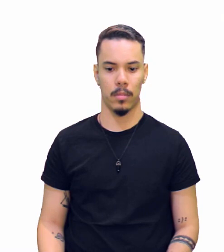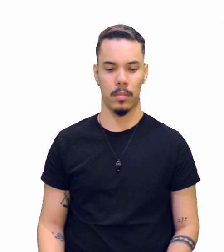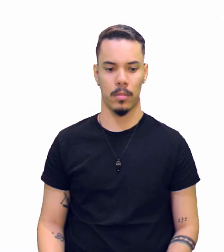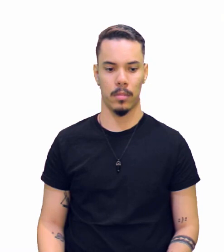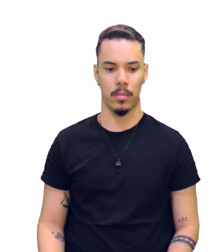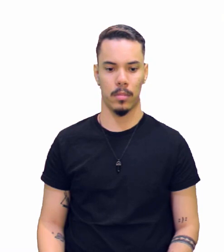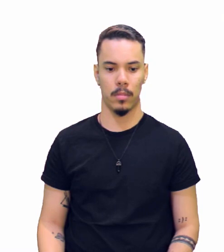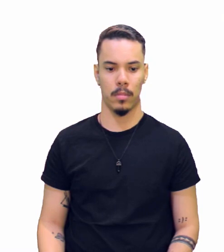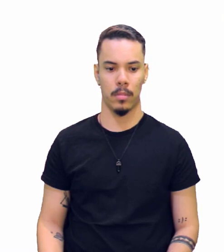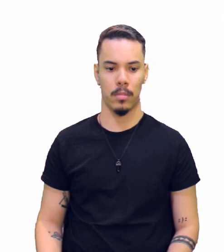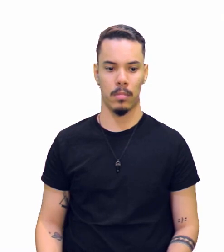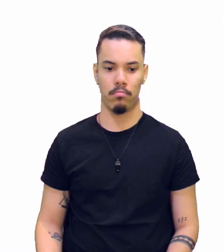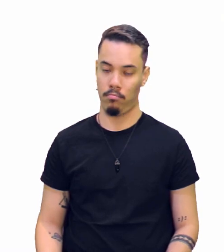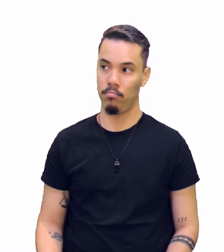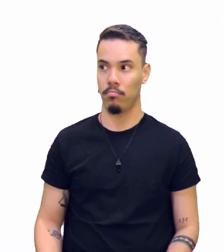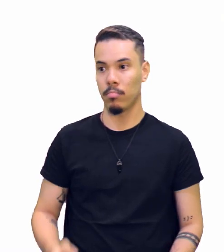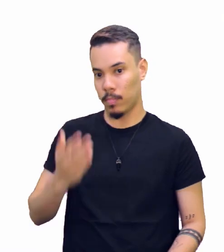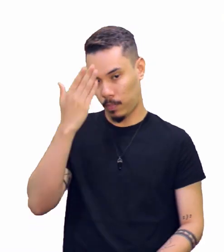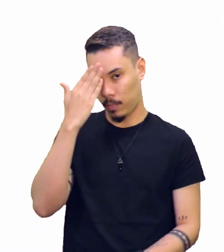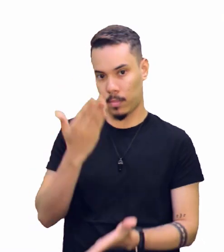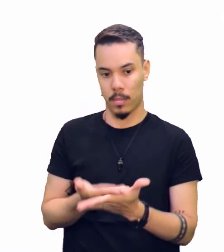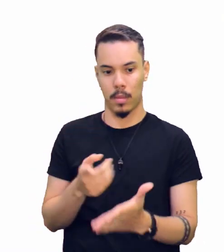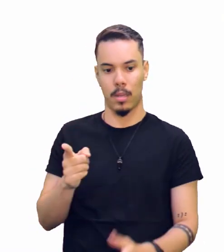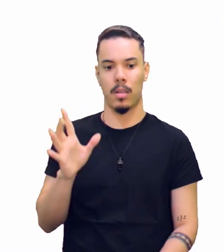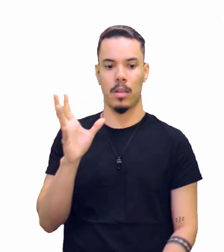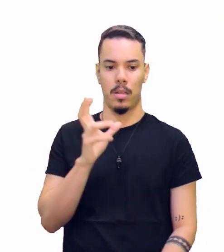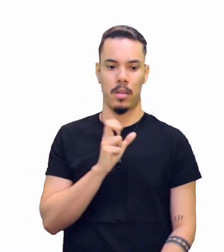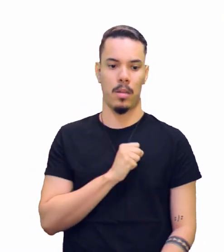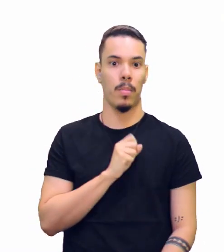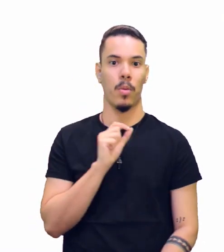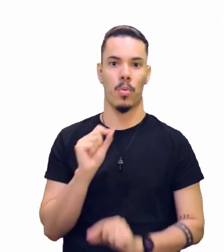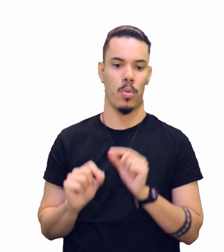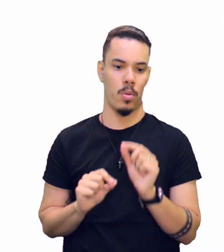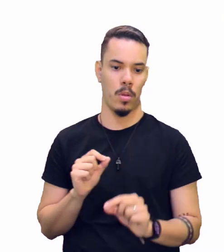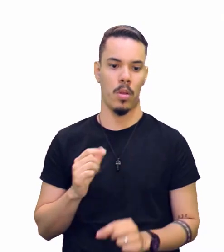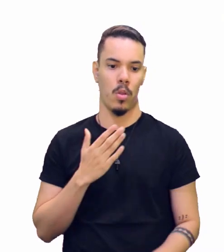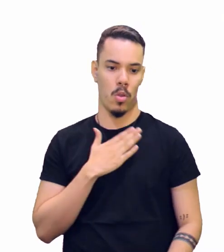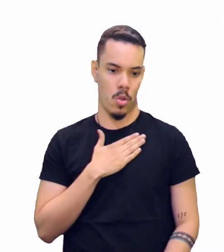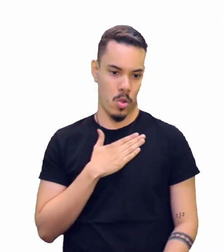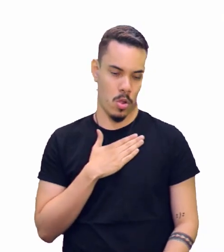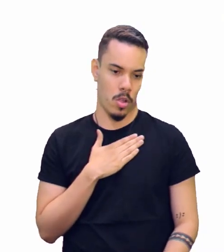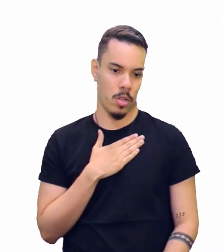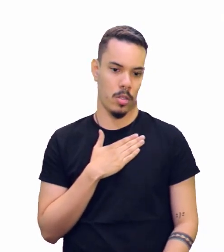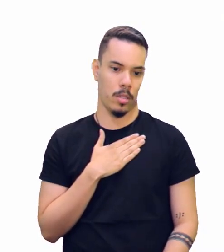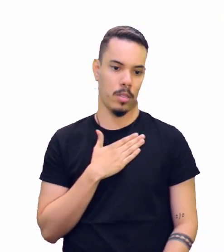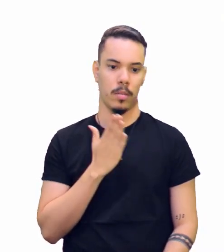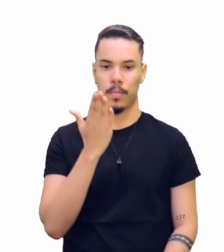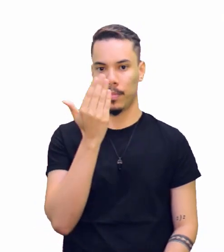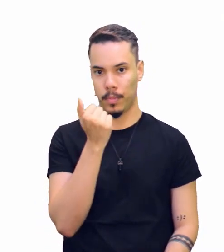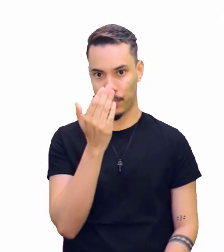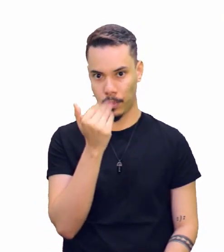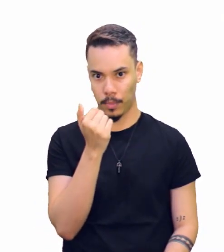my family Deve ser esse ritual que ele adora ama o quê gosta melhor dizer comer no McDonald's